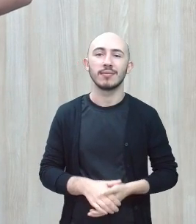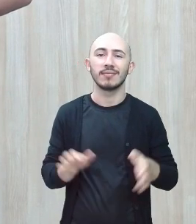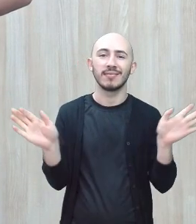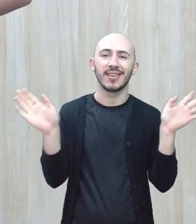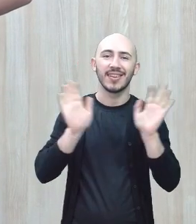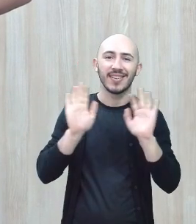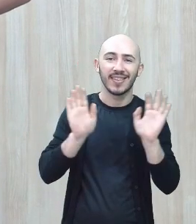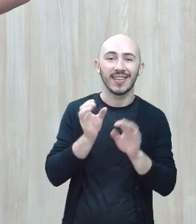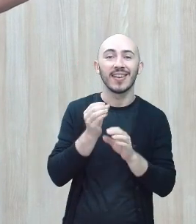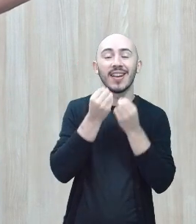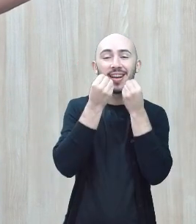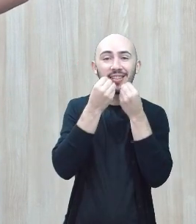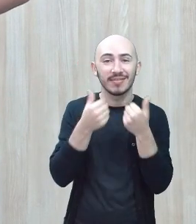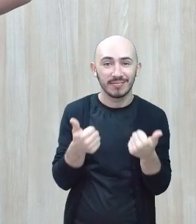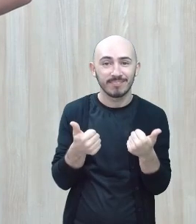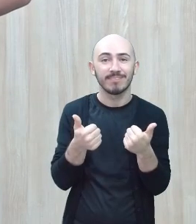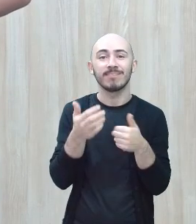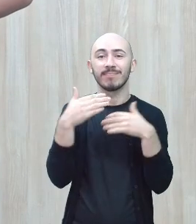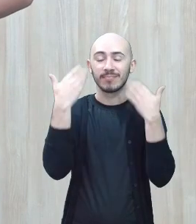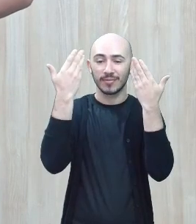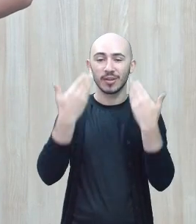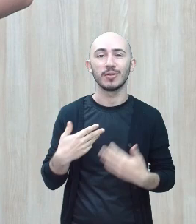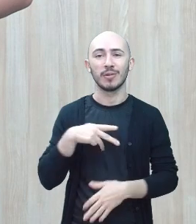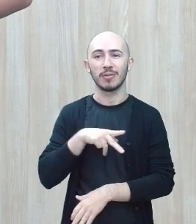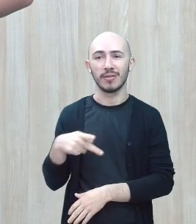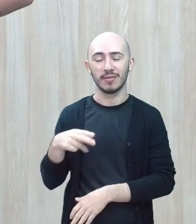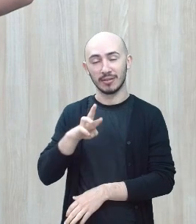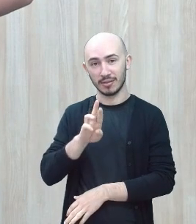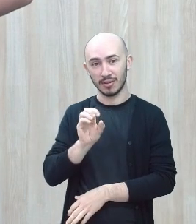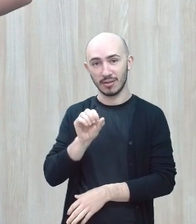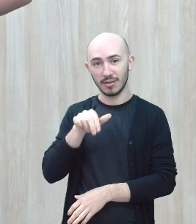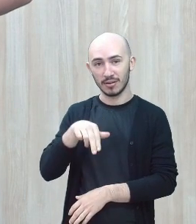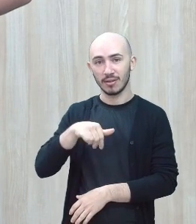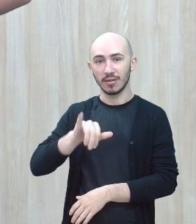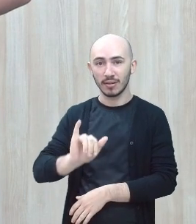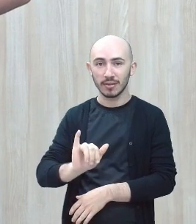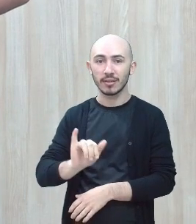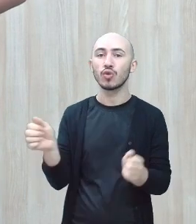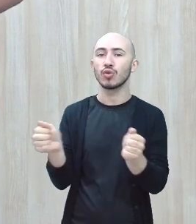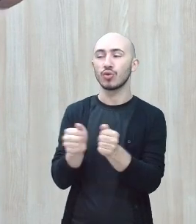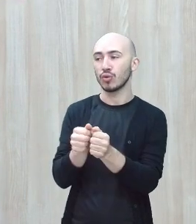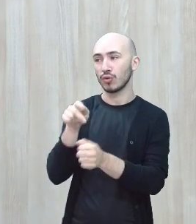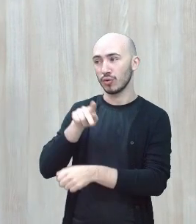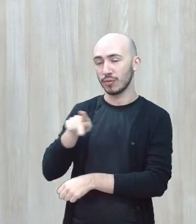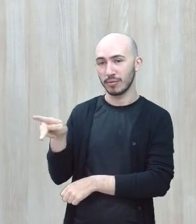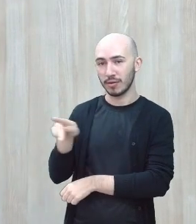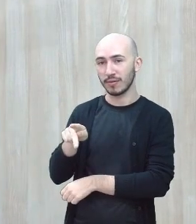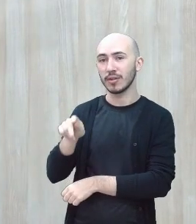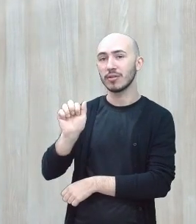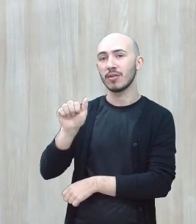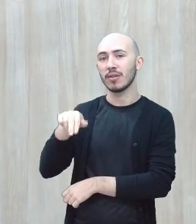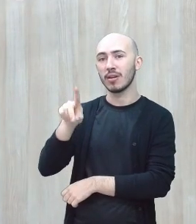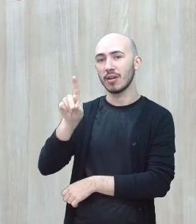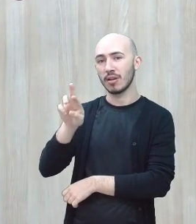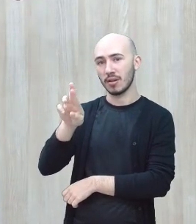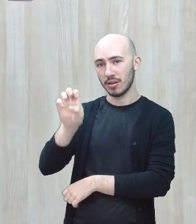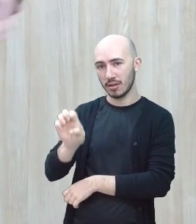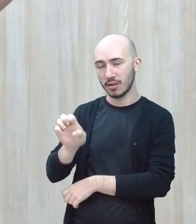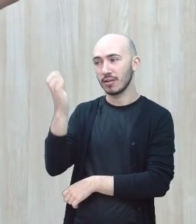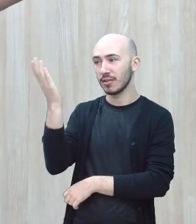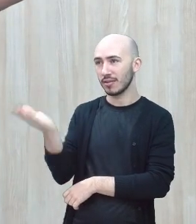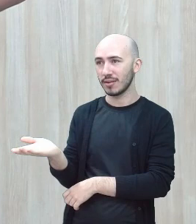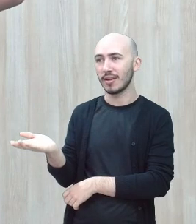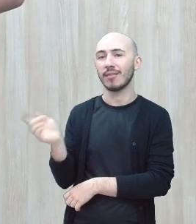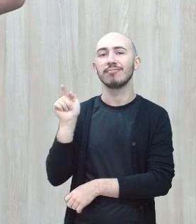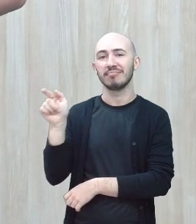Olá pessoal, tudo bem com vocês? Eu sou o professor Rony, estou aqui na companhia do professor André Riceliano,